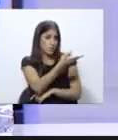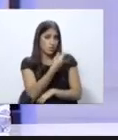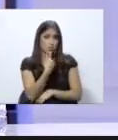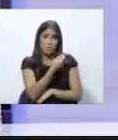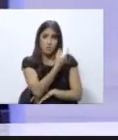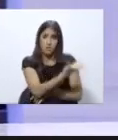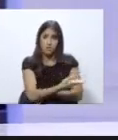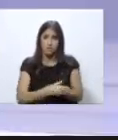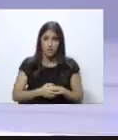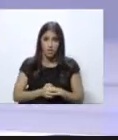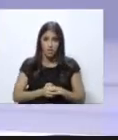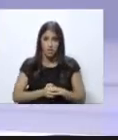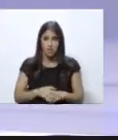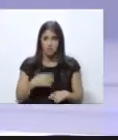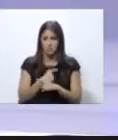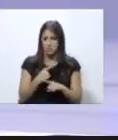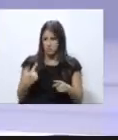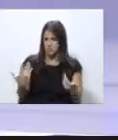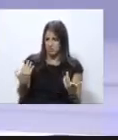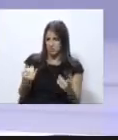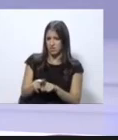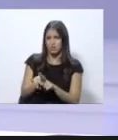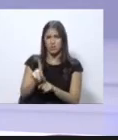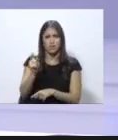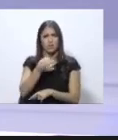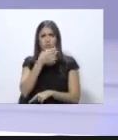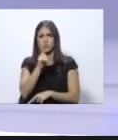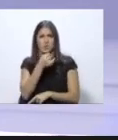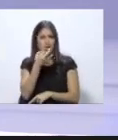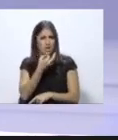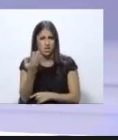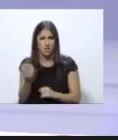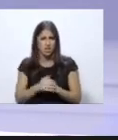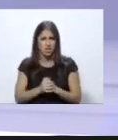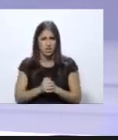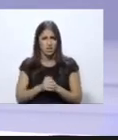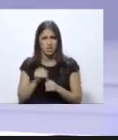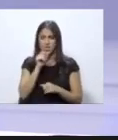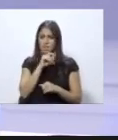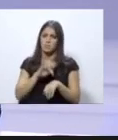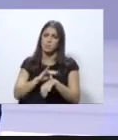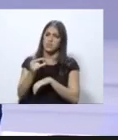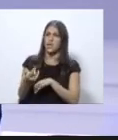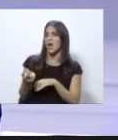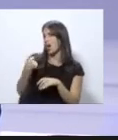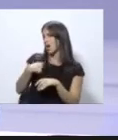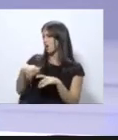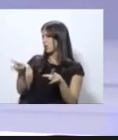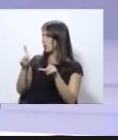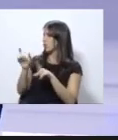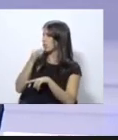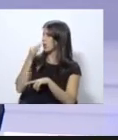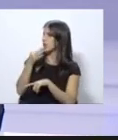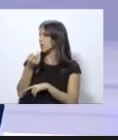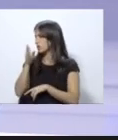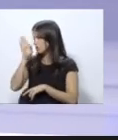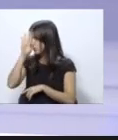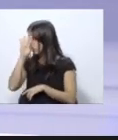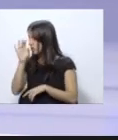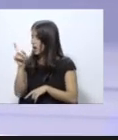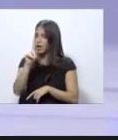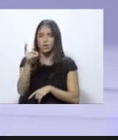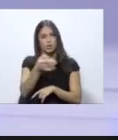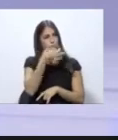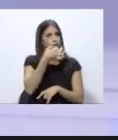Futebol Clube Porto. A sua falta de hombridade e de retidão profissional leva-o a dizer que não está a falar nem do diretor de comunicação do Benfica,